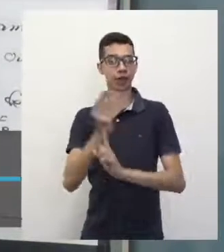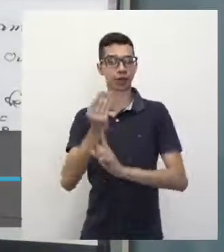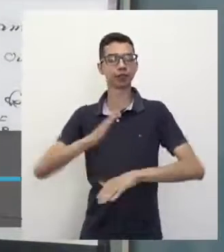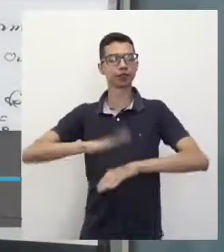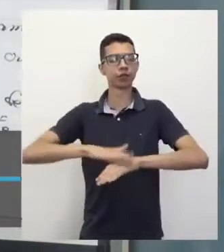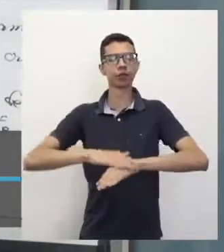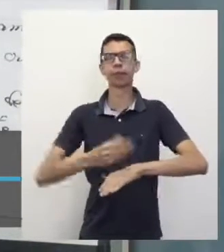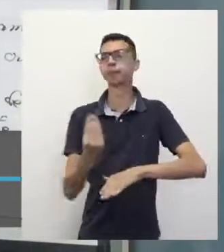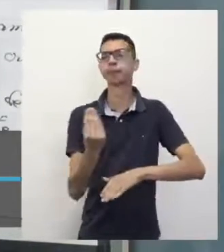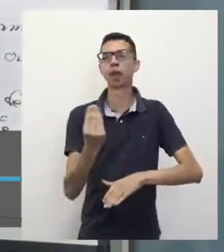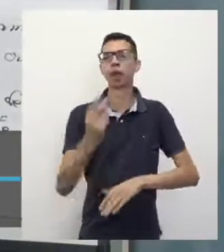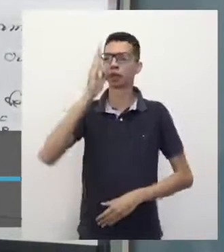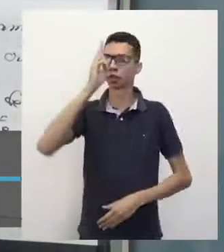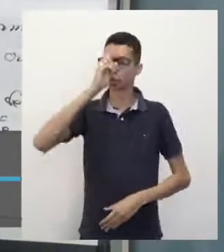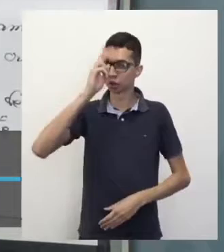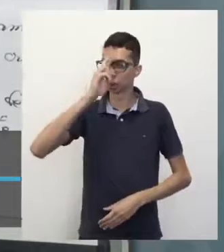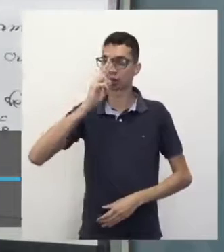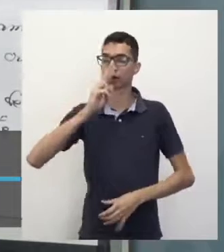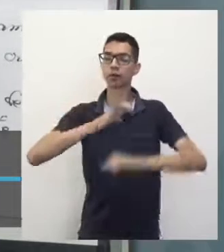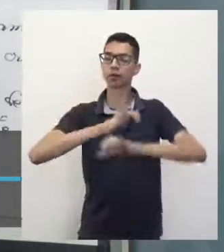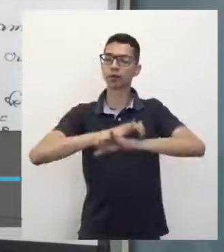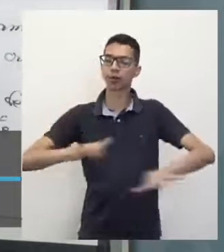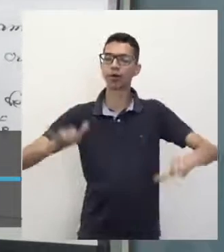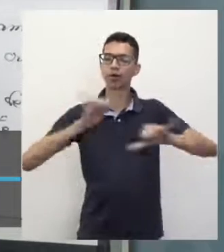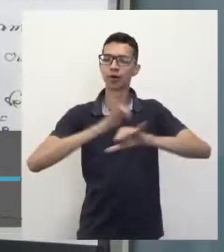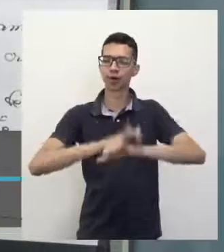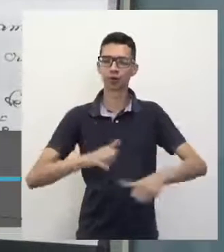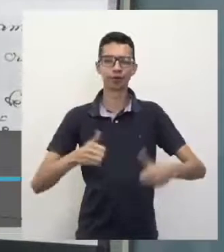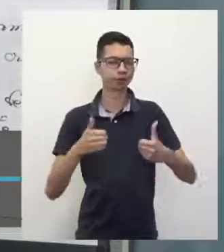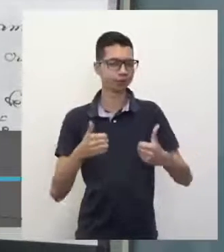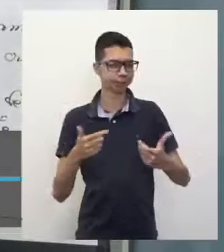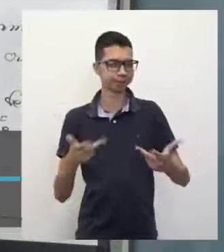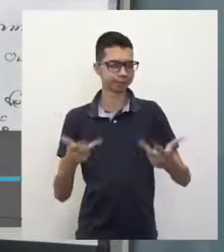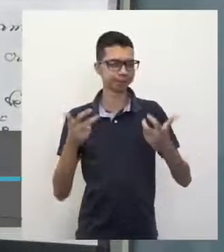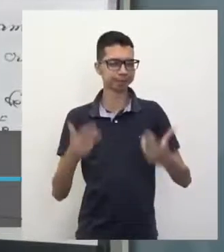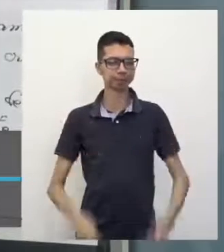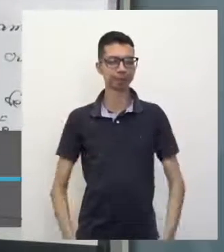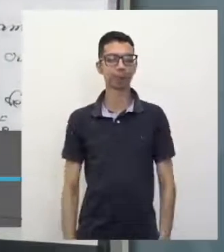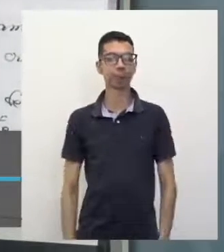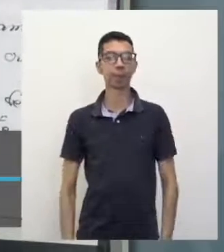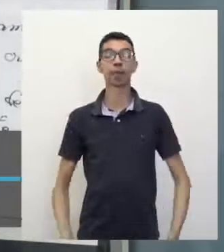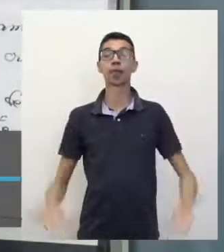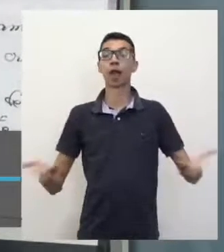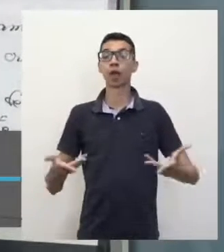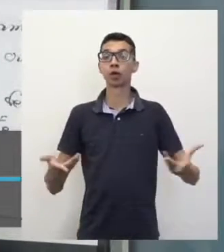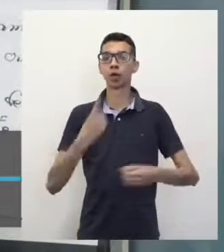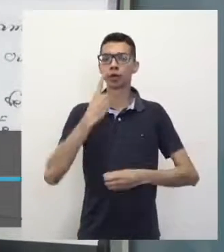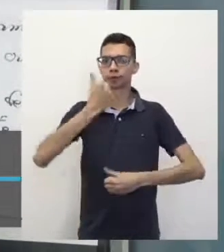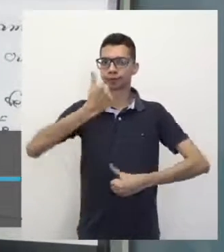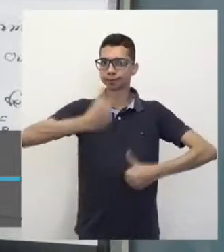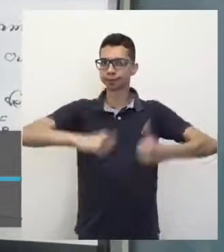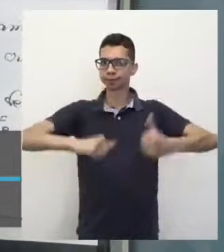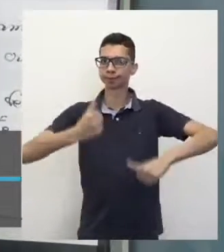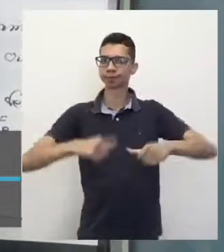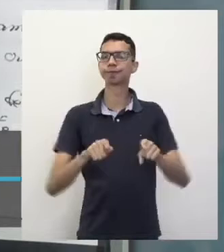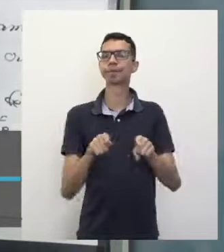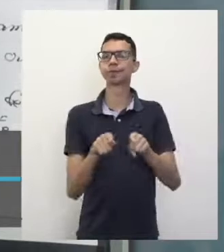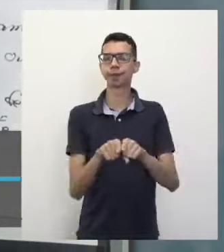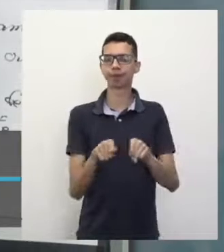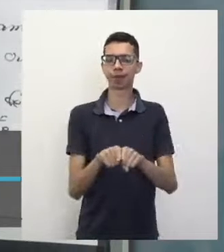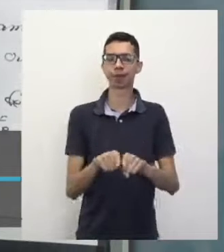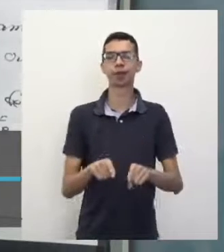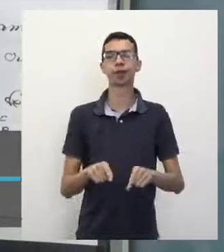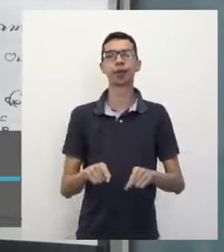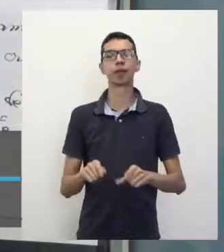história, né? Ok? Então, agora a gente vai apreciar um pouquinho, né, os grandes coros